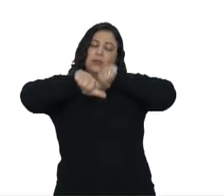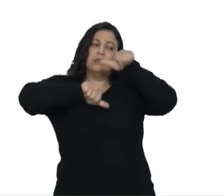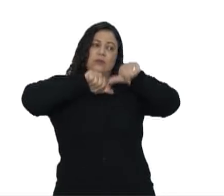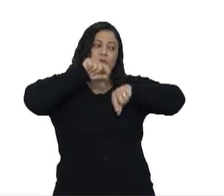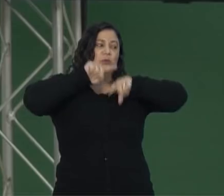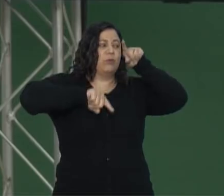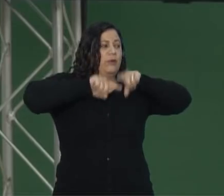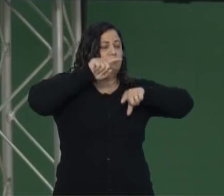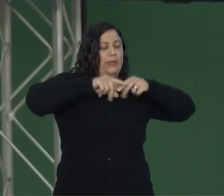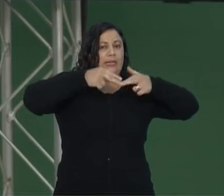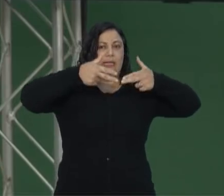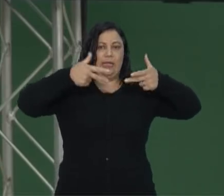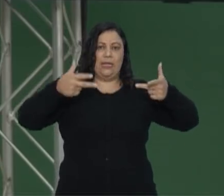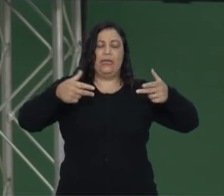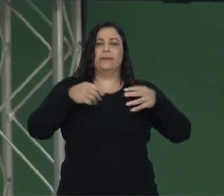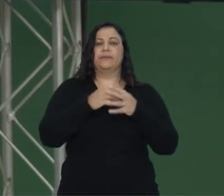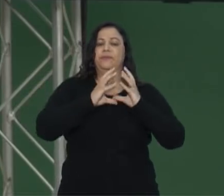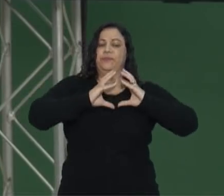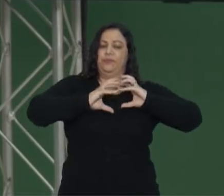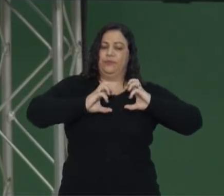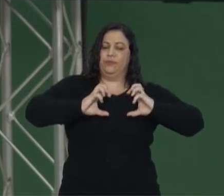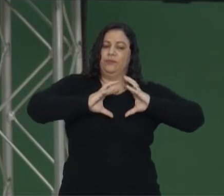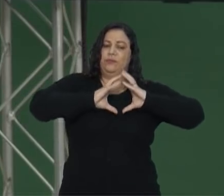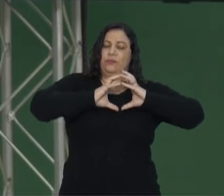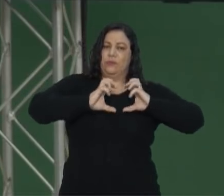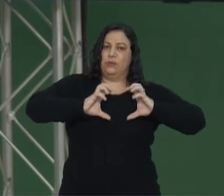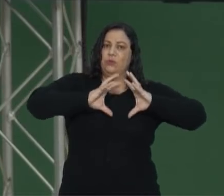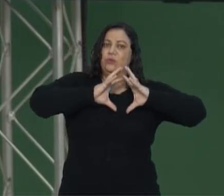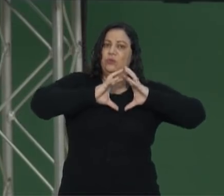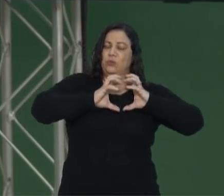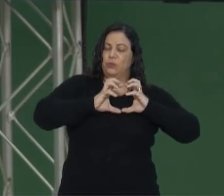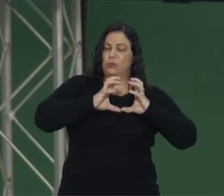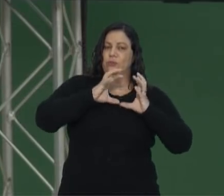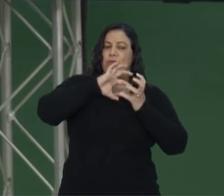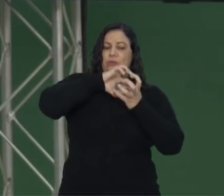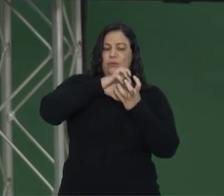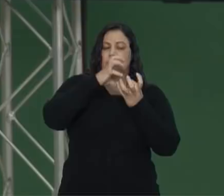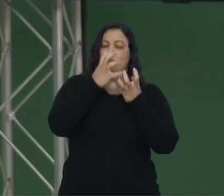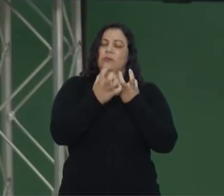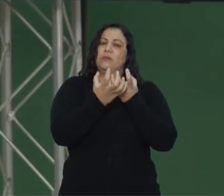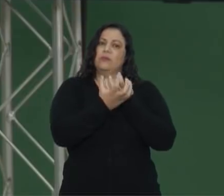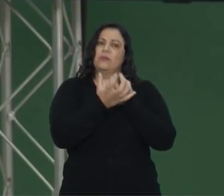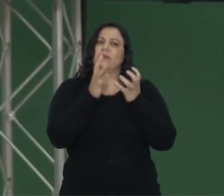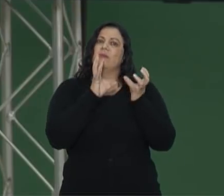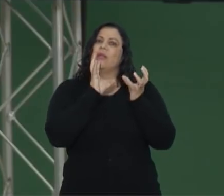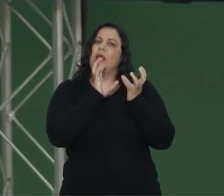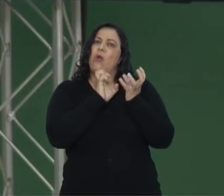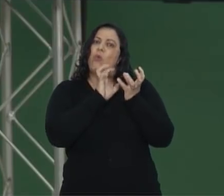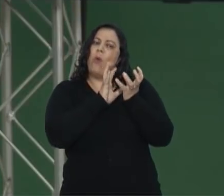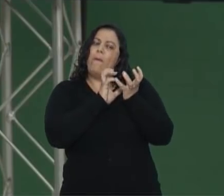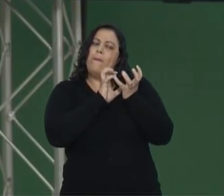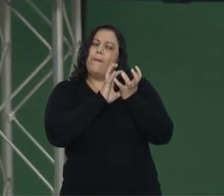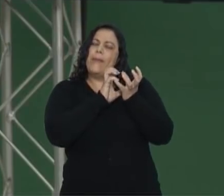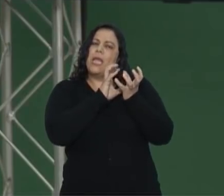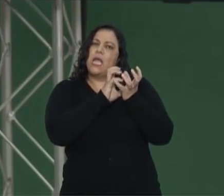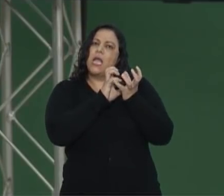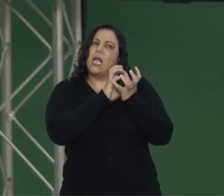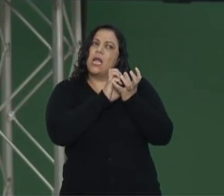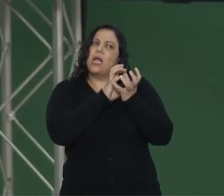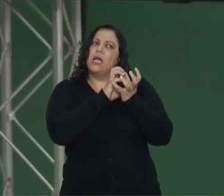né, a polpa, a casca que compõe ela, e eles vão se alimentar dessa fruta.